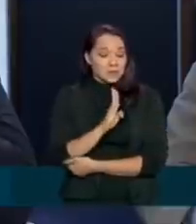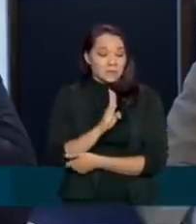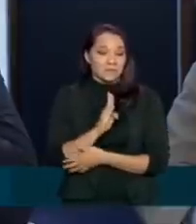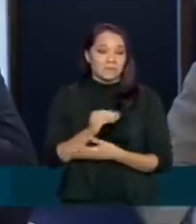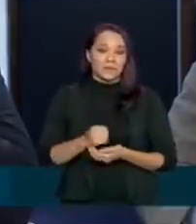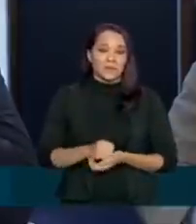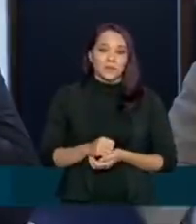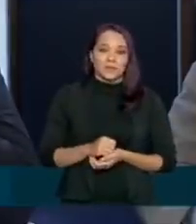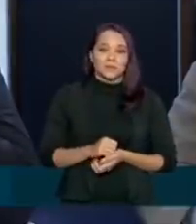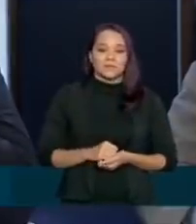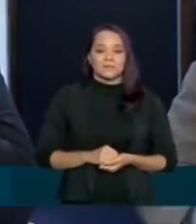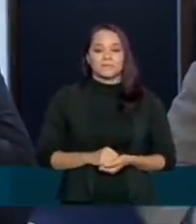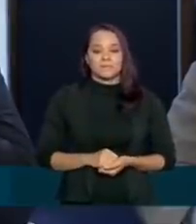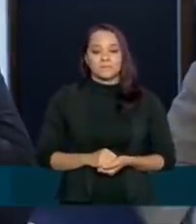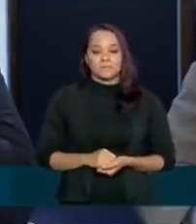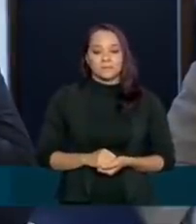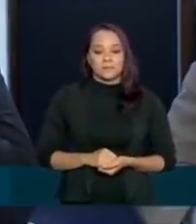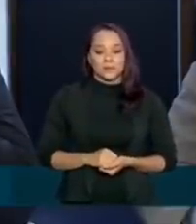Sul, desculpa.